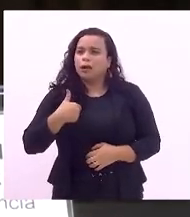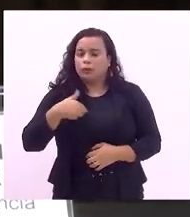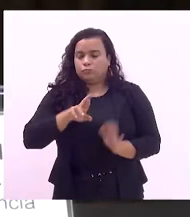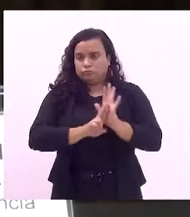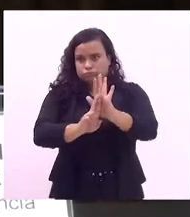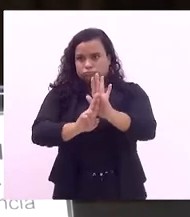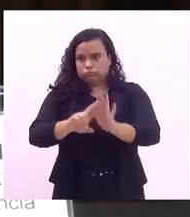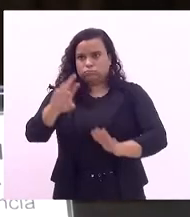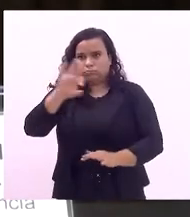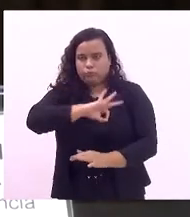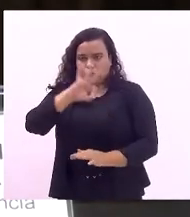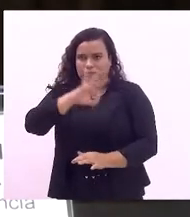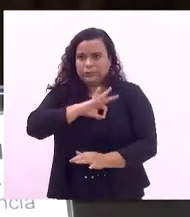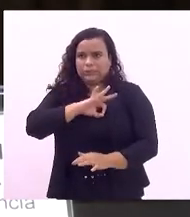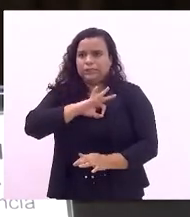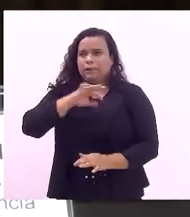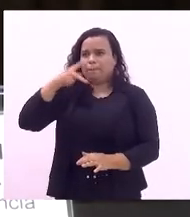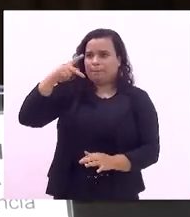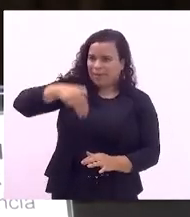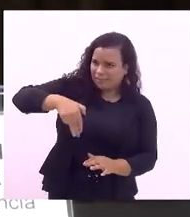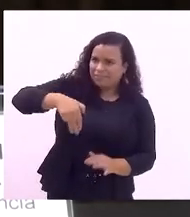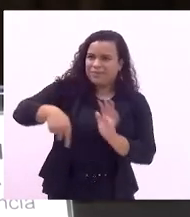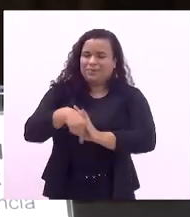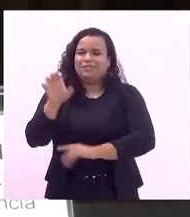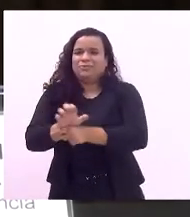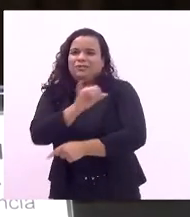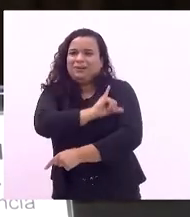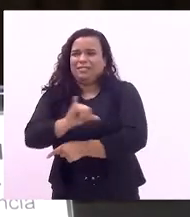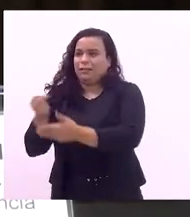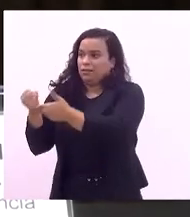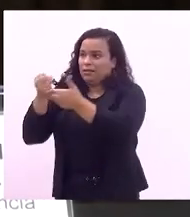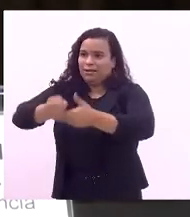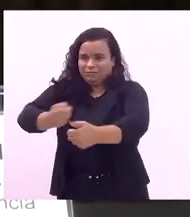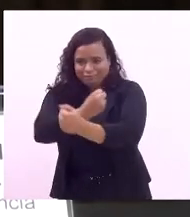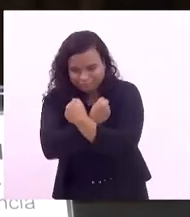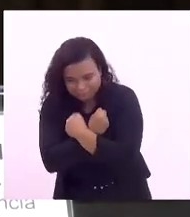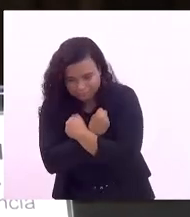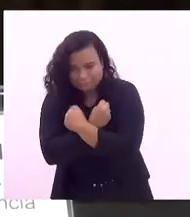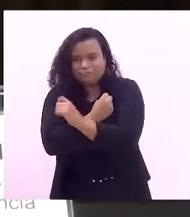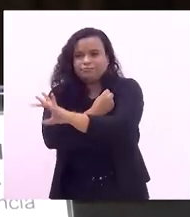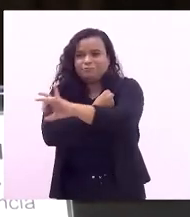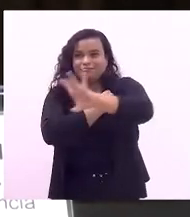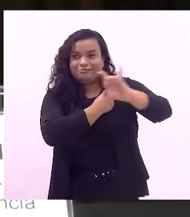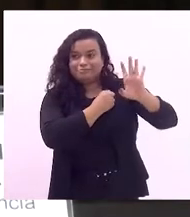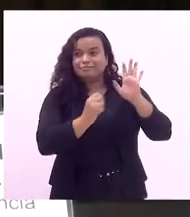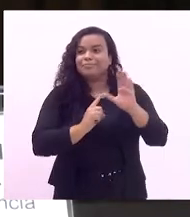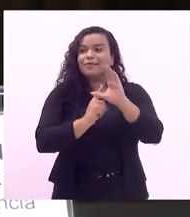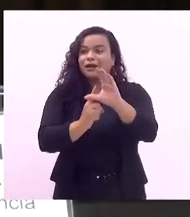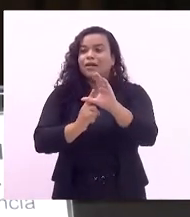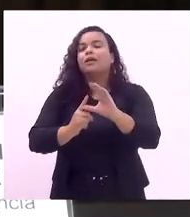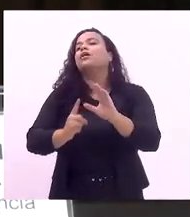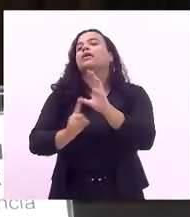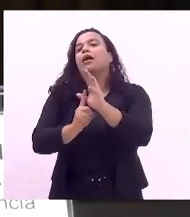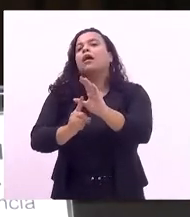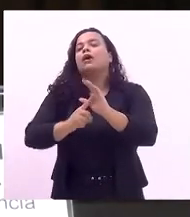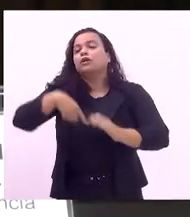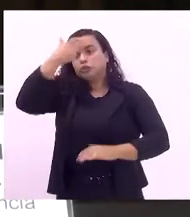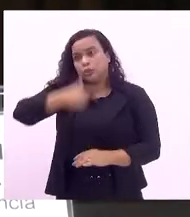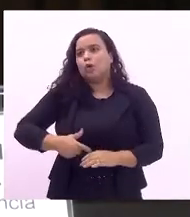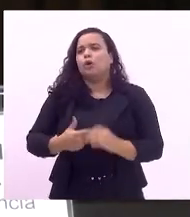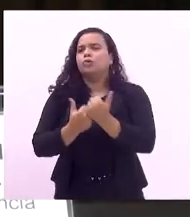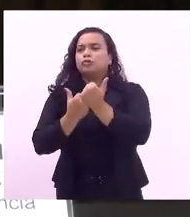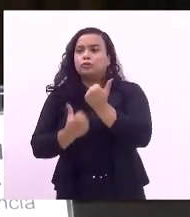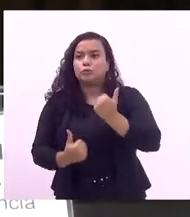Militar do Estado do Rio de Janeiro trago aqui um abraço de todos nós os capelães do nosso chefe eu sou subchefe do serviço religioso